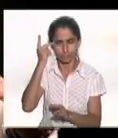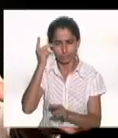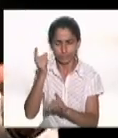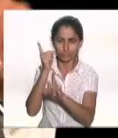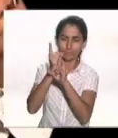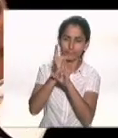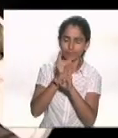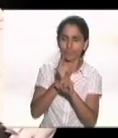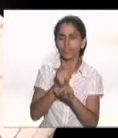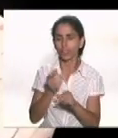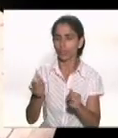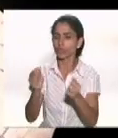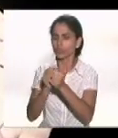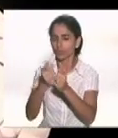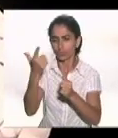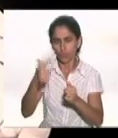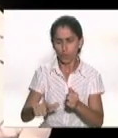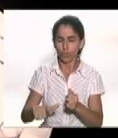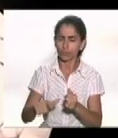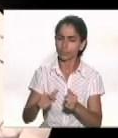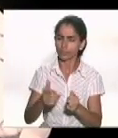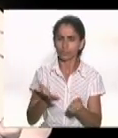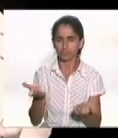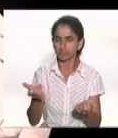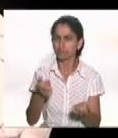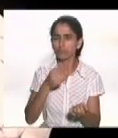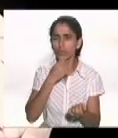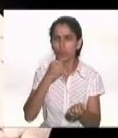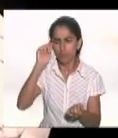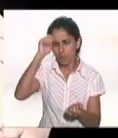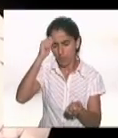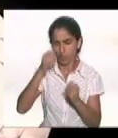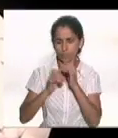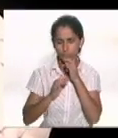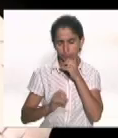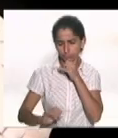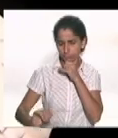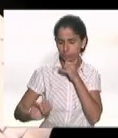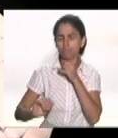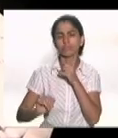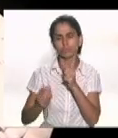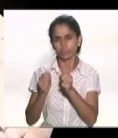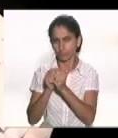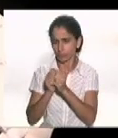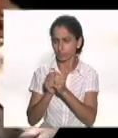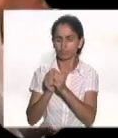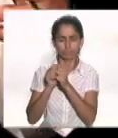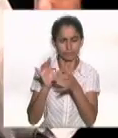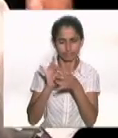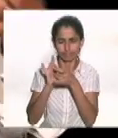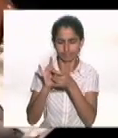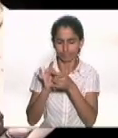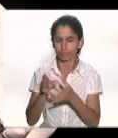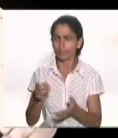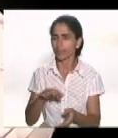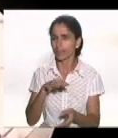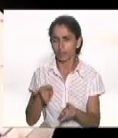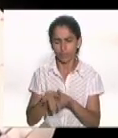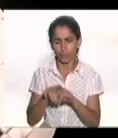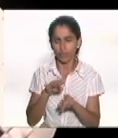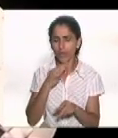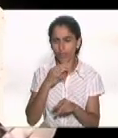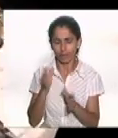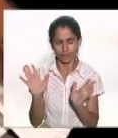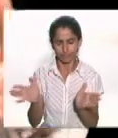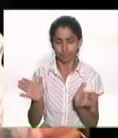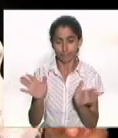Paulo, agora há pouco tempo, junto com o negão. Esse negão é o do sax, é o cara que tá sempre com ele, conhecidíssimo aí. Mas